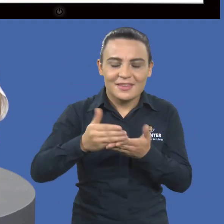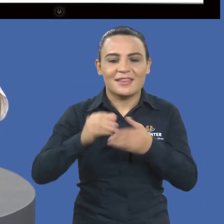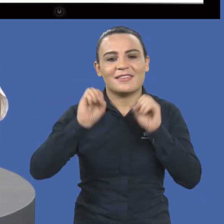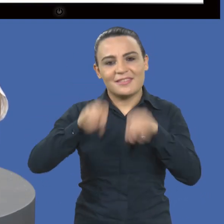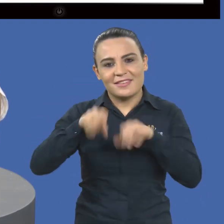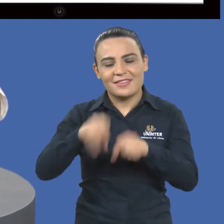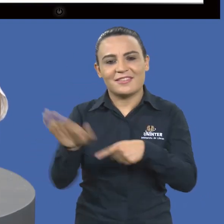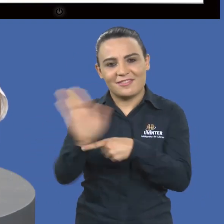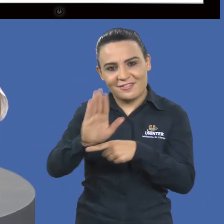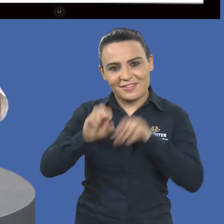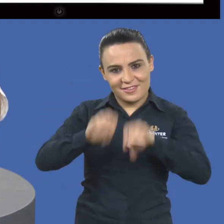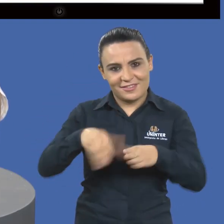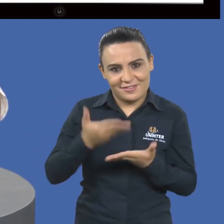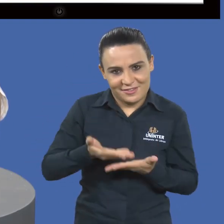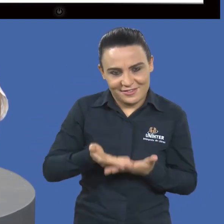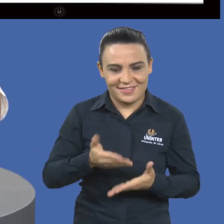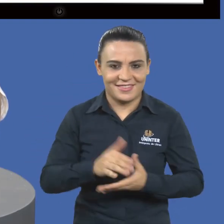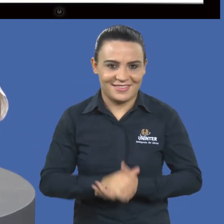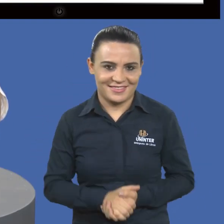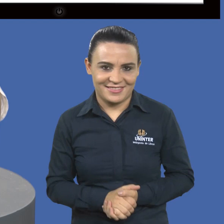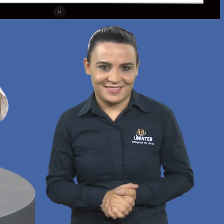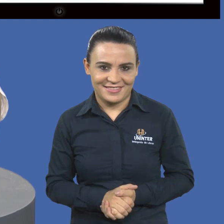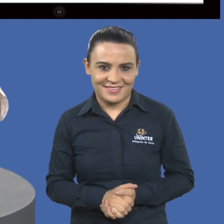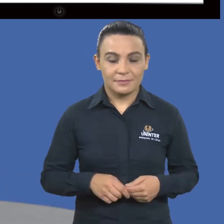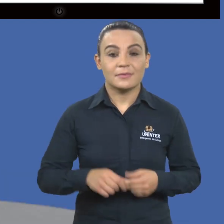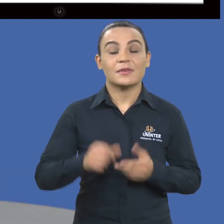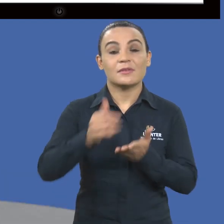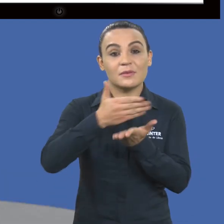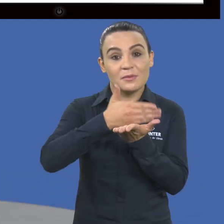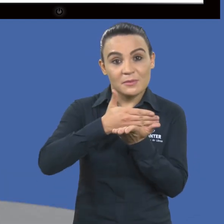então, começar a nossa videoaula.